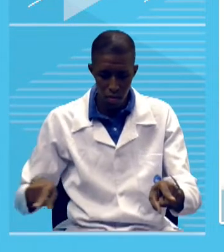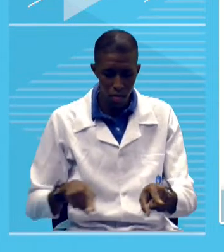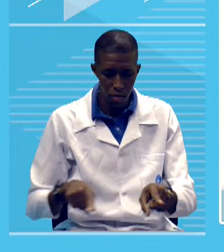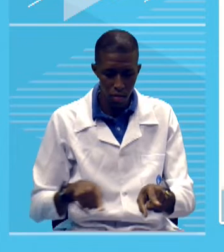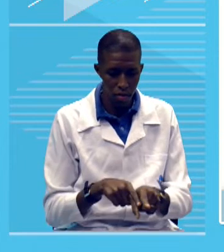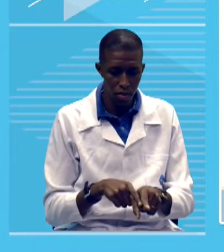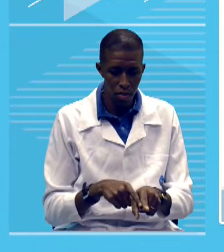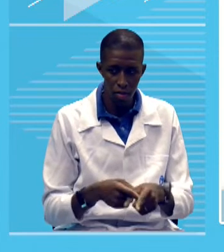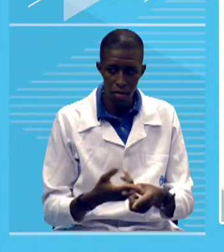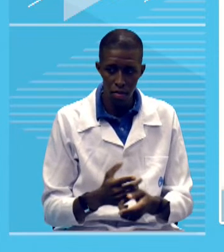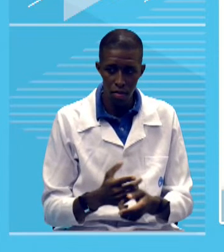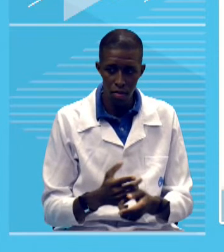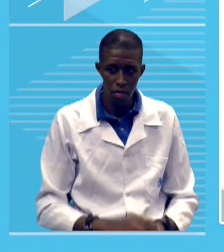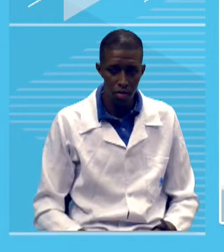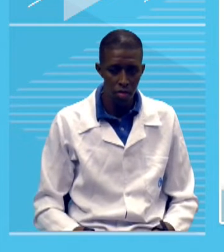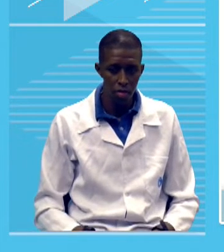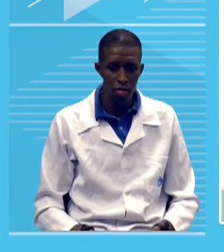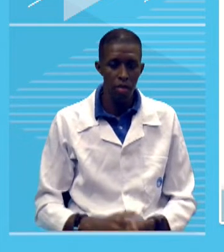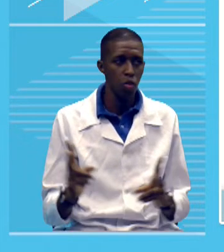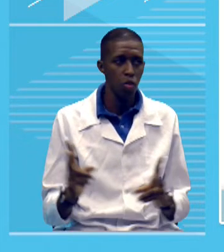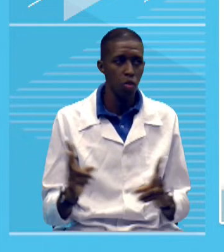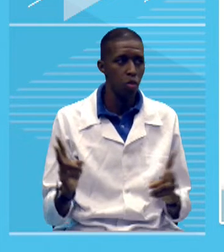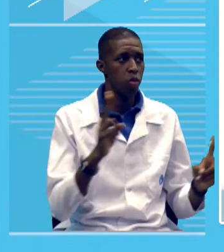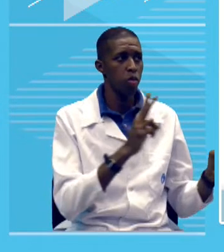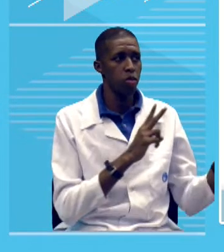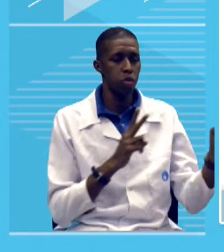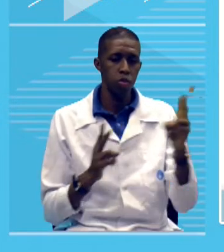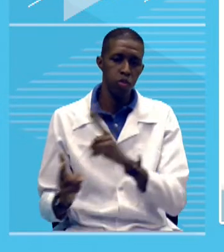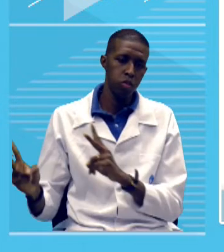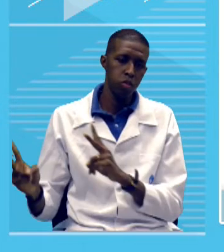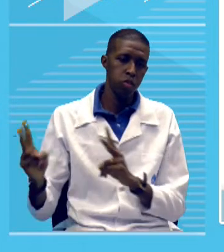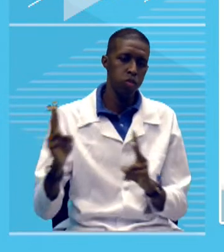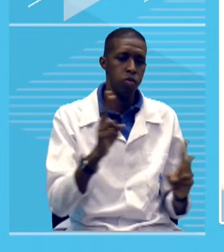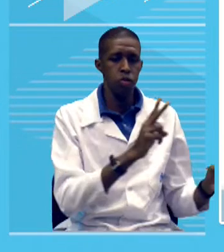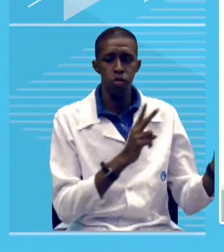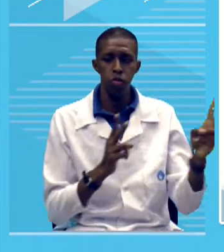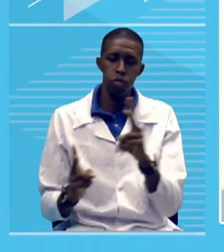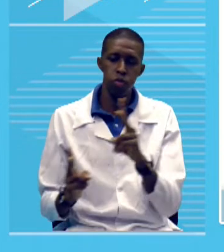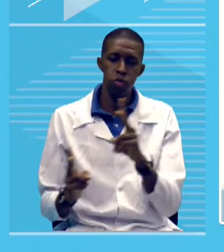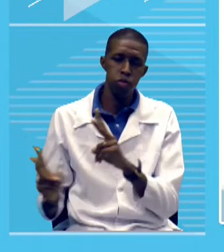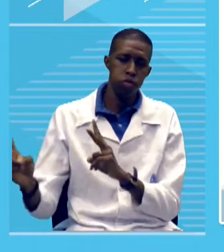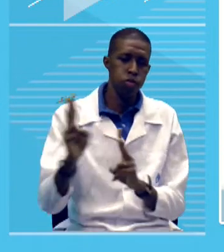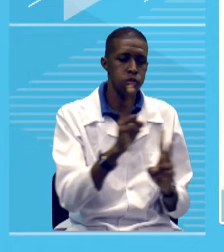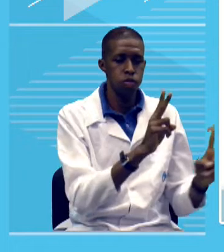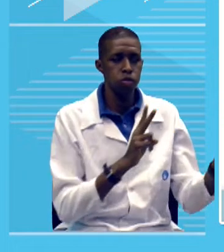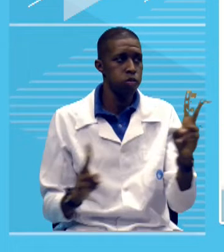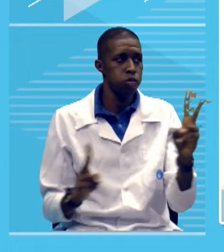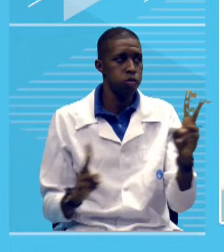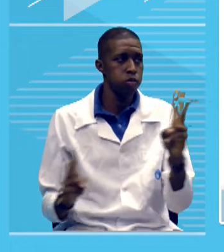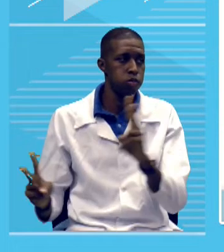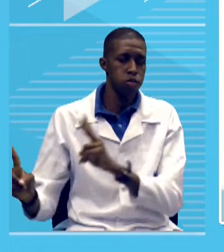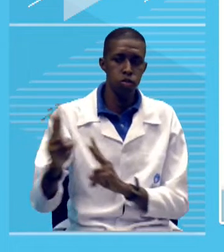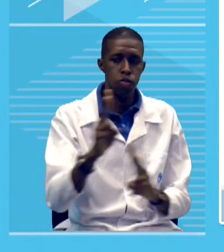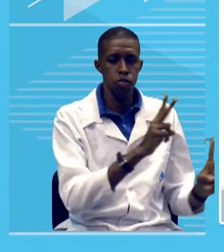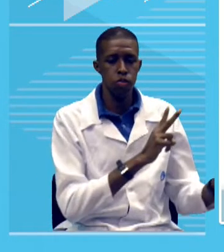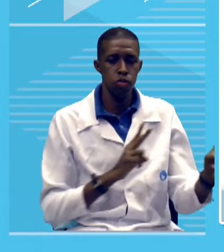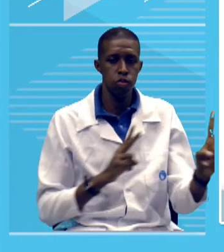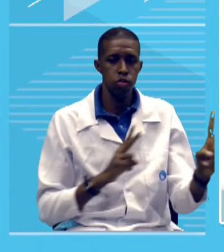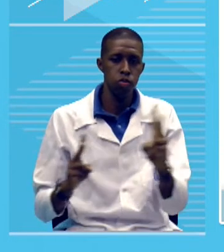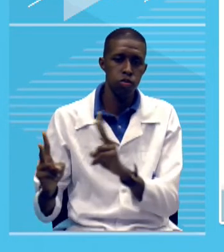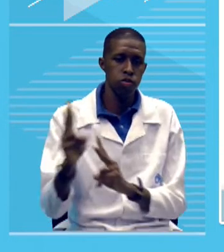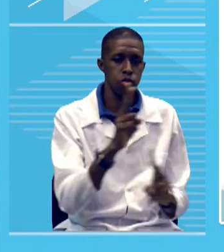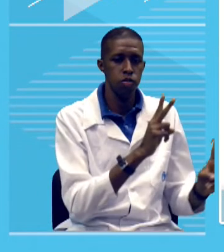vento o vento Ismael a e se não tiver muito ventos o